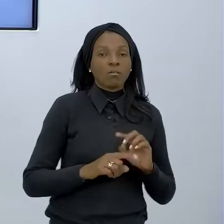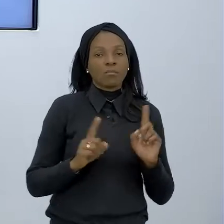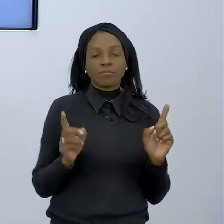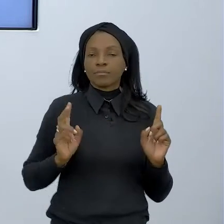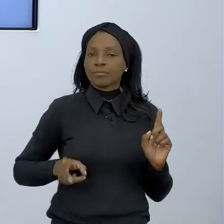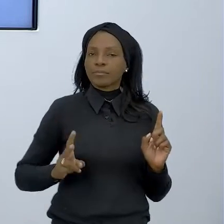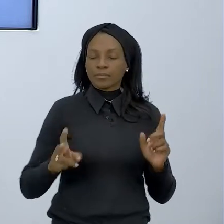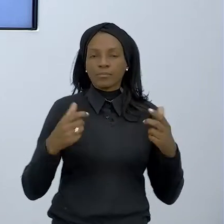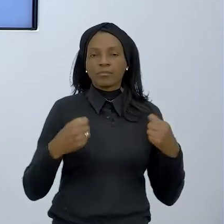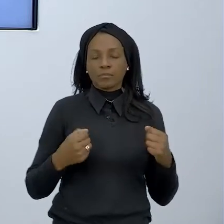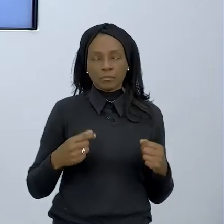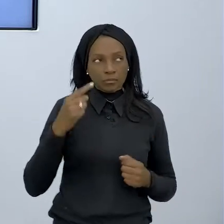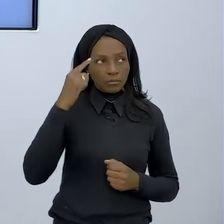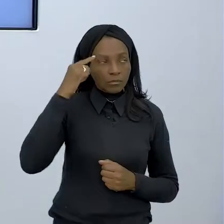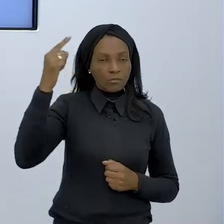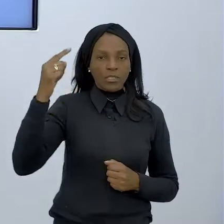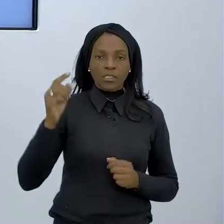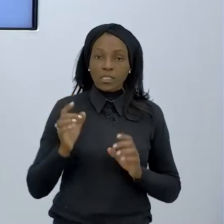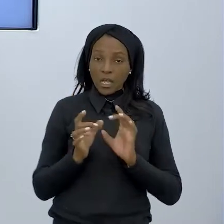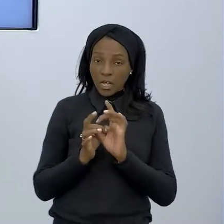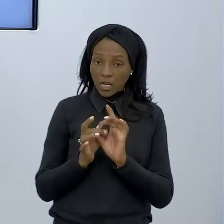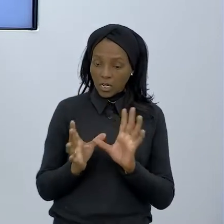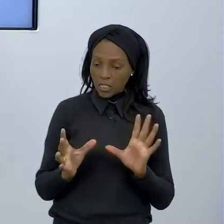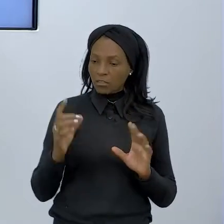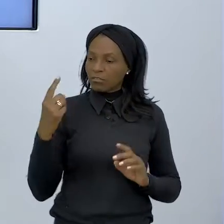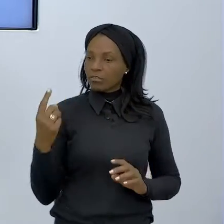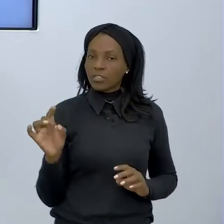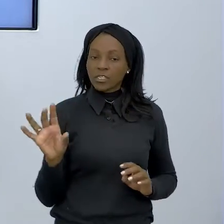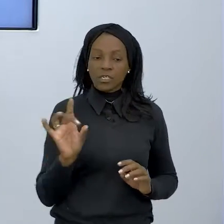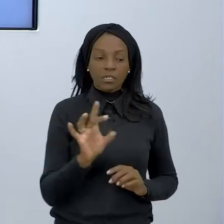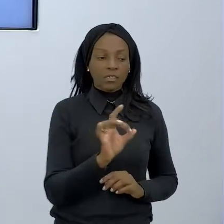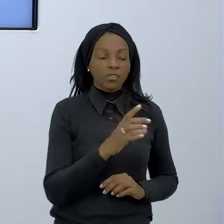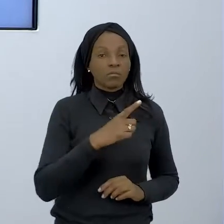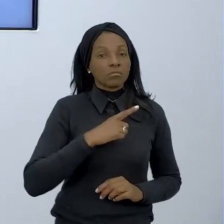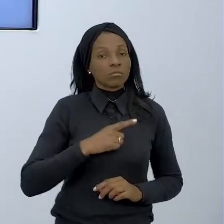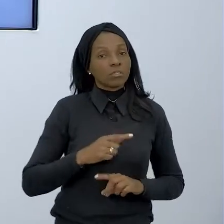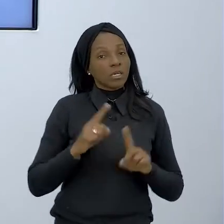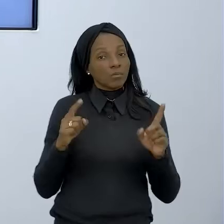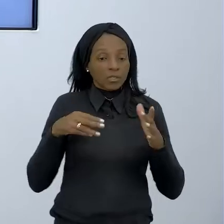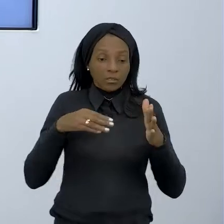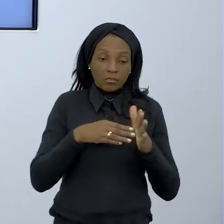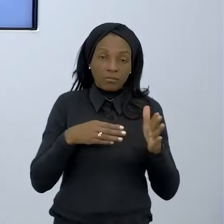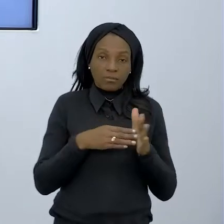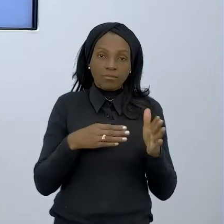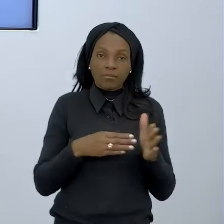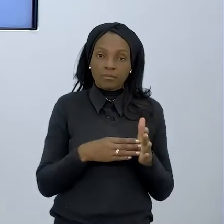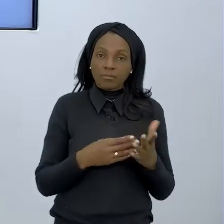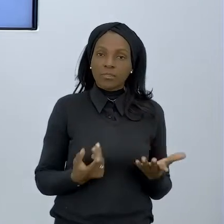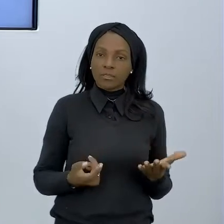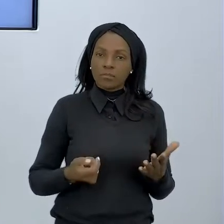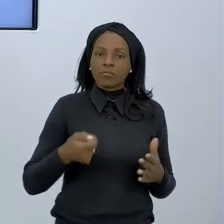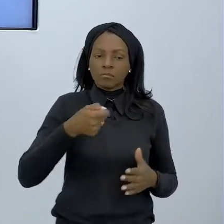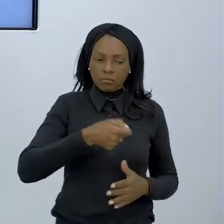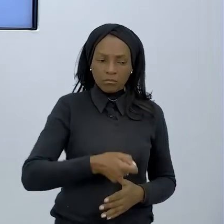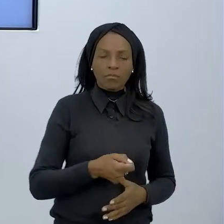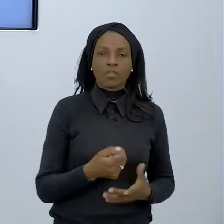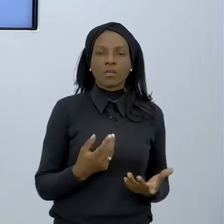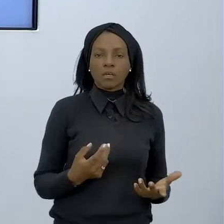que ter em mente que as liberdades individuais, elas têm o limite imposto